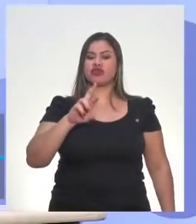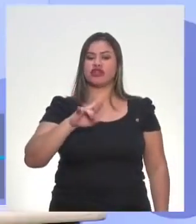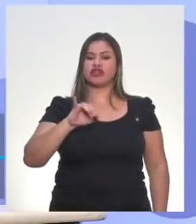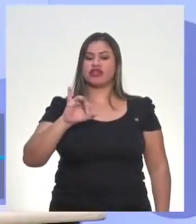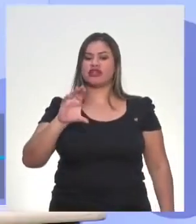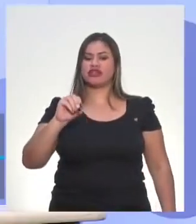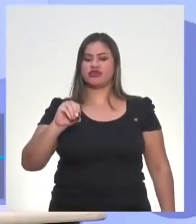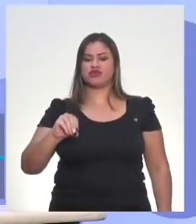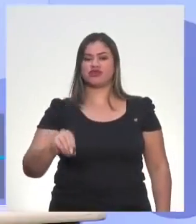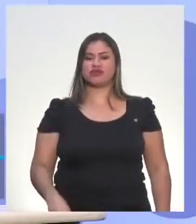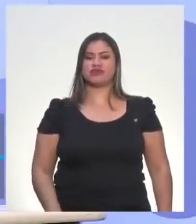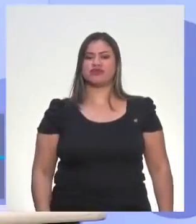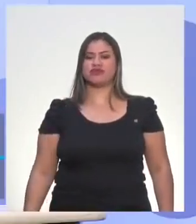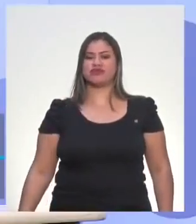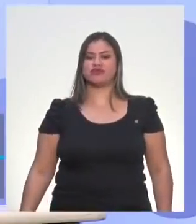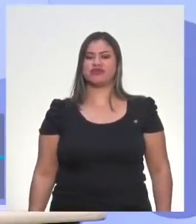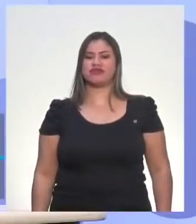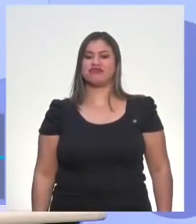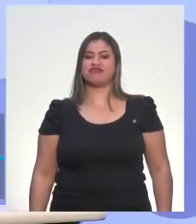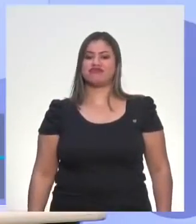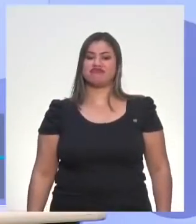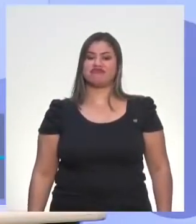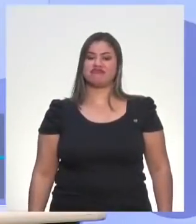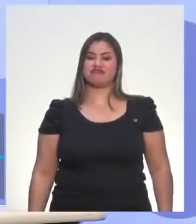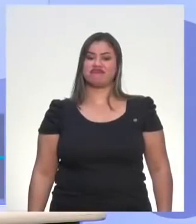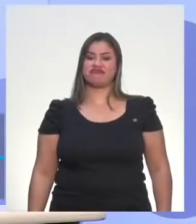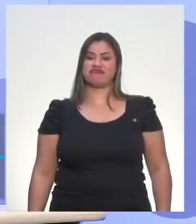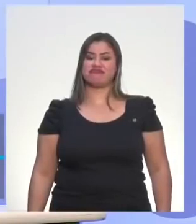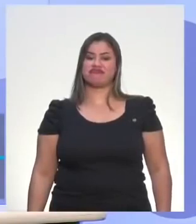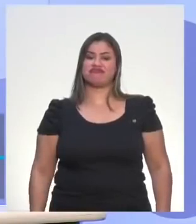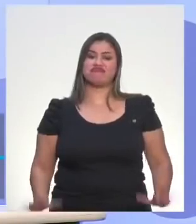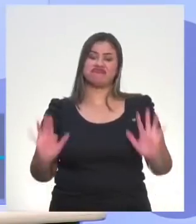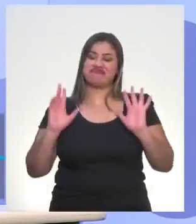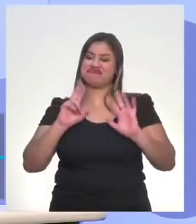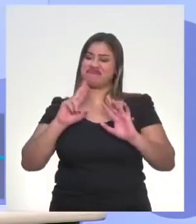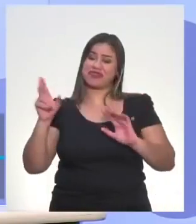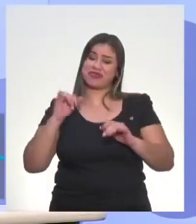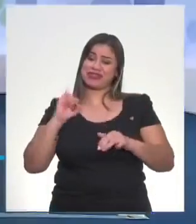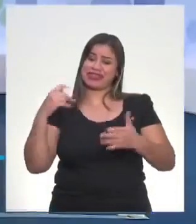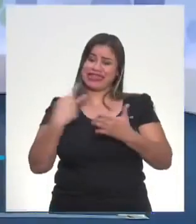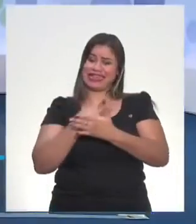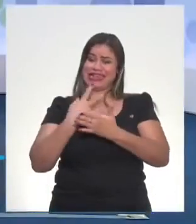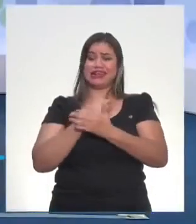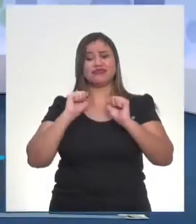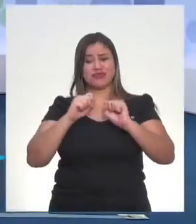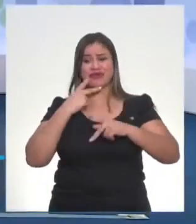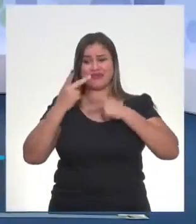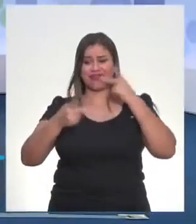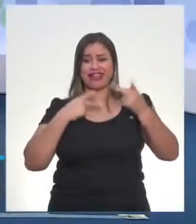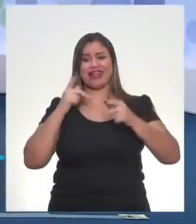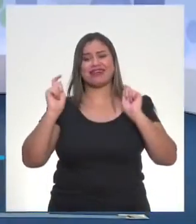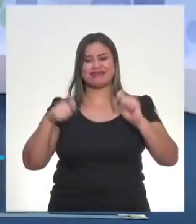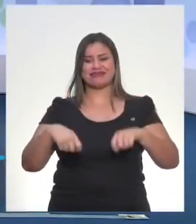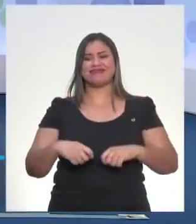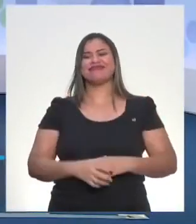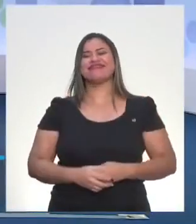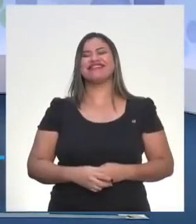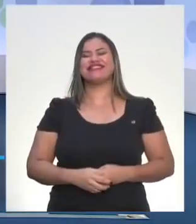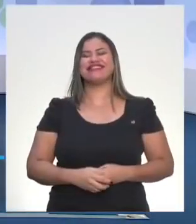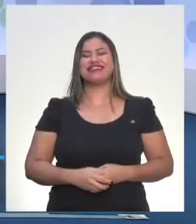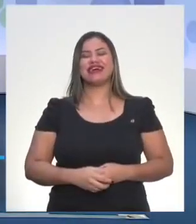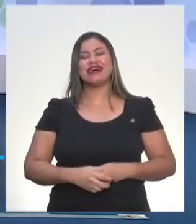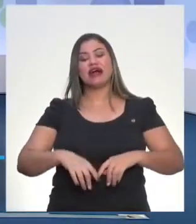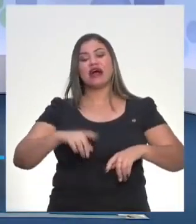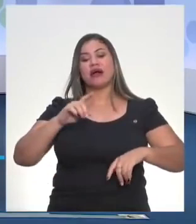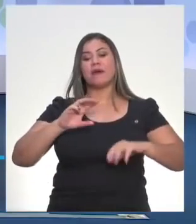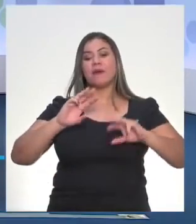Érico? É. Érico. Bom, tá sem H, né? Eu li Érico, tomara que se estiver Depois errado me corrija aí. Corrige a gente depois. E o uso de